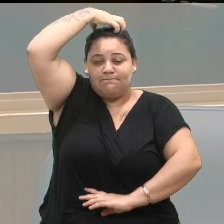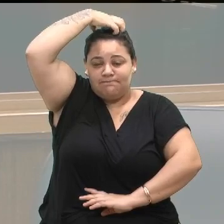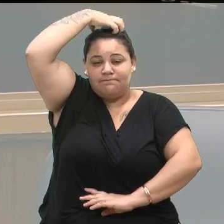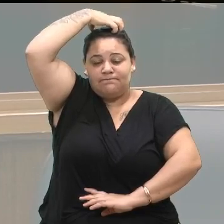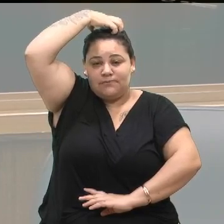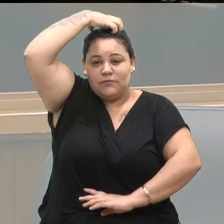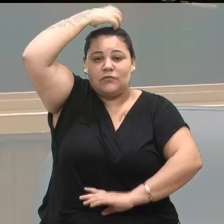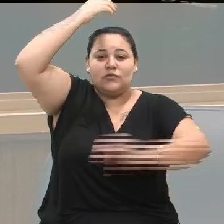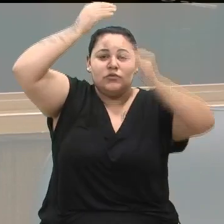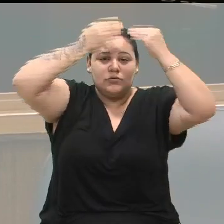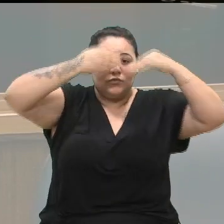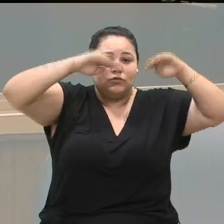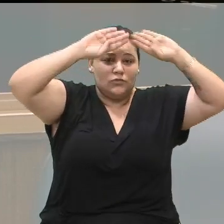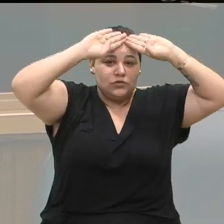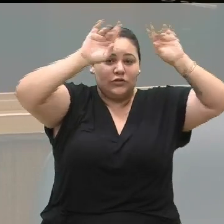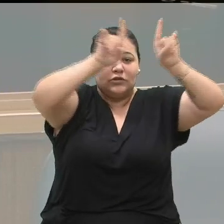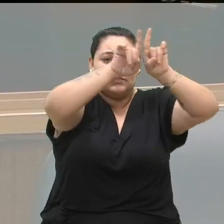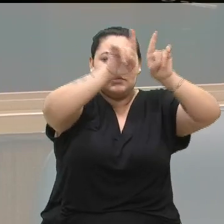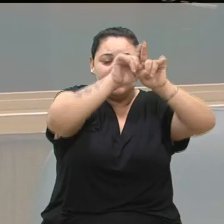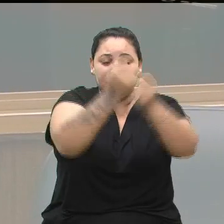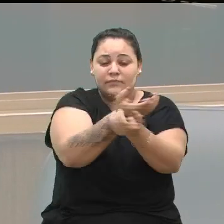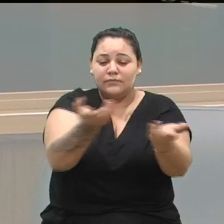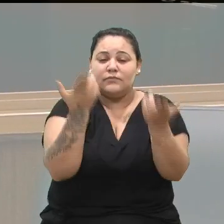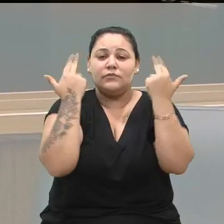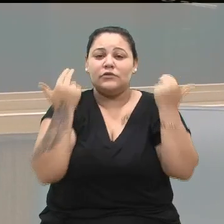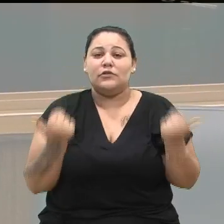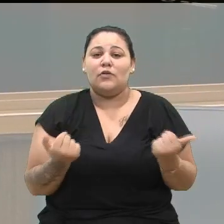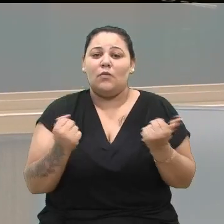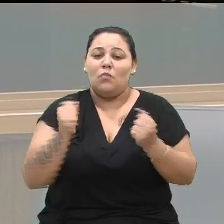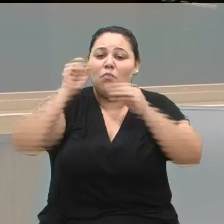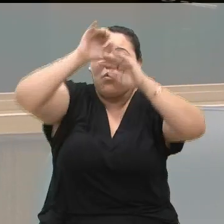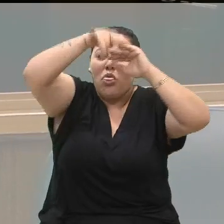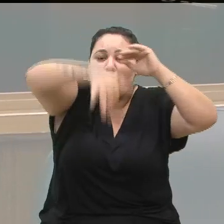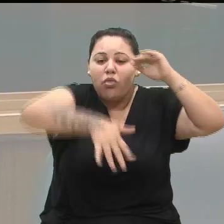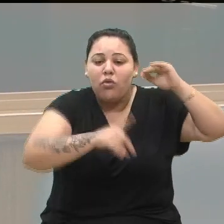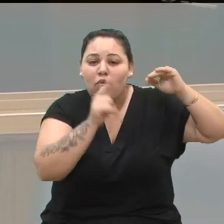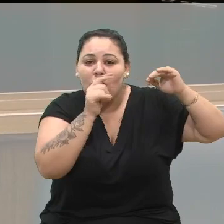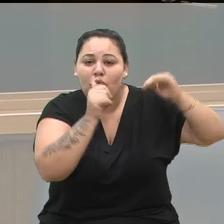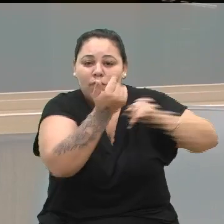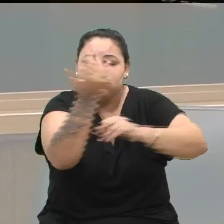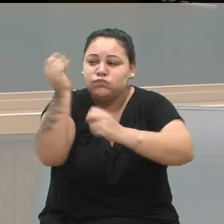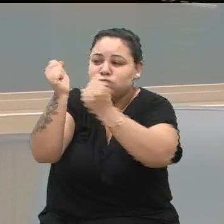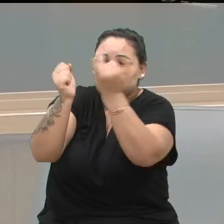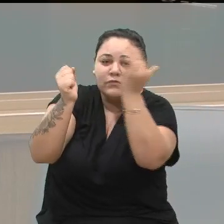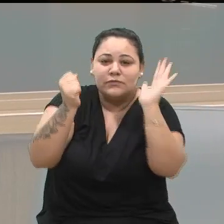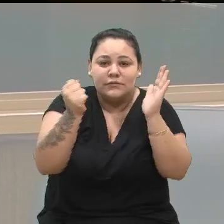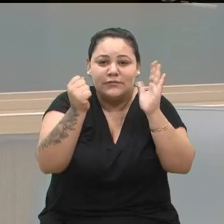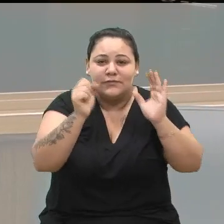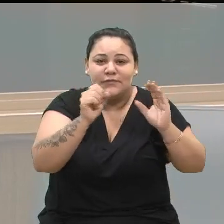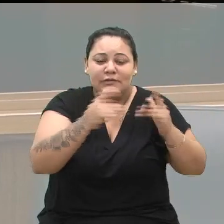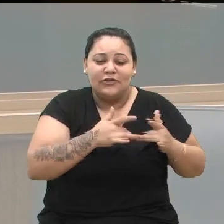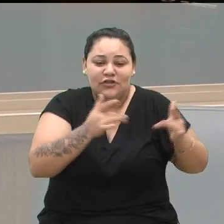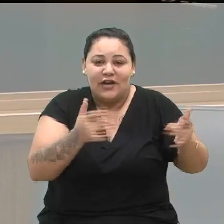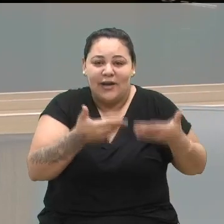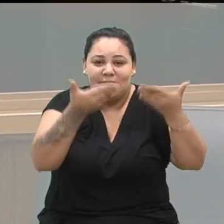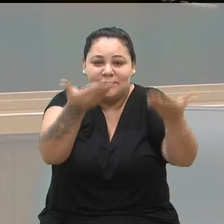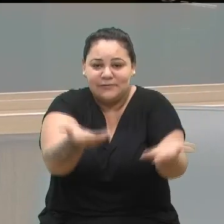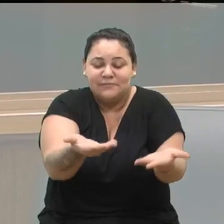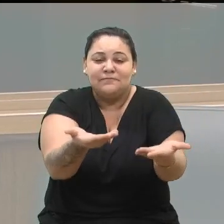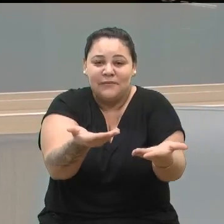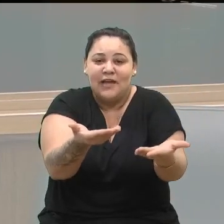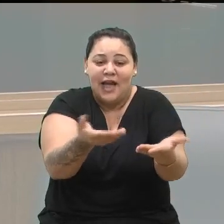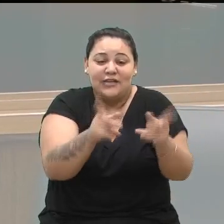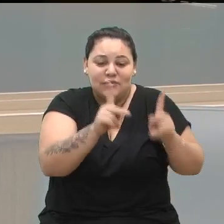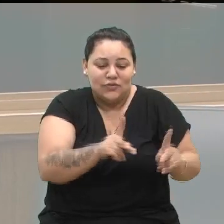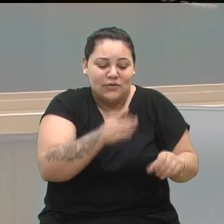em meio à natureza, dotado de uma bela cachoeira destinada aos praticantes afro-umbandistas da cidade e região. É